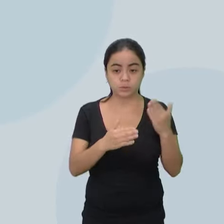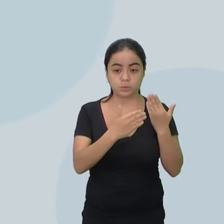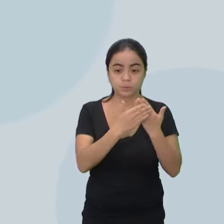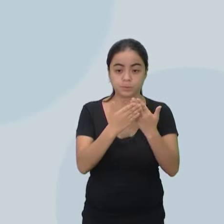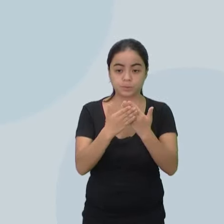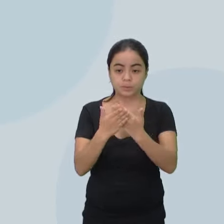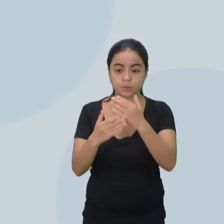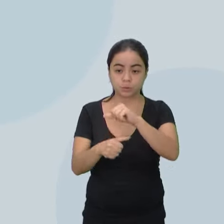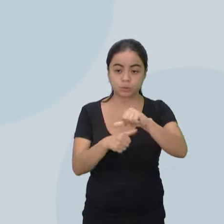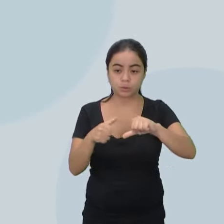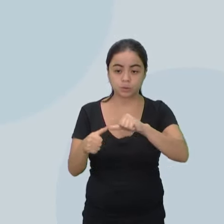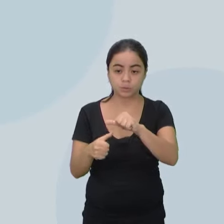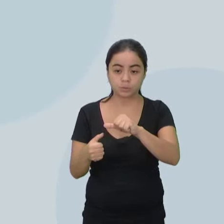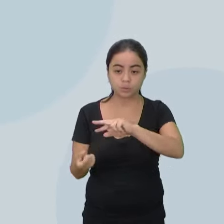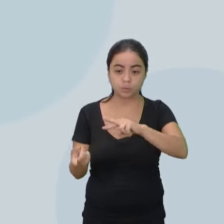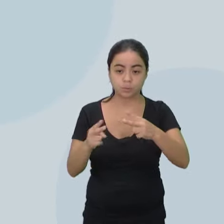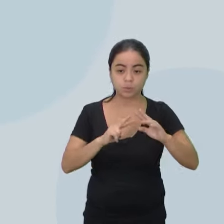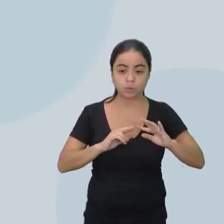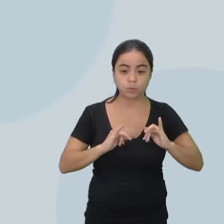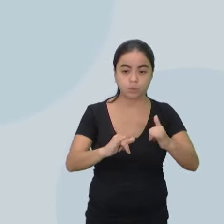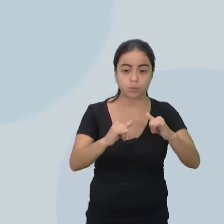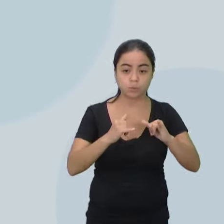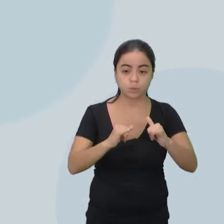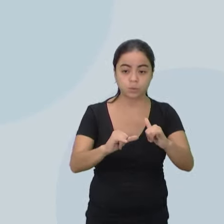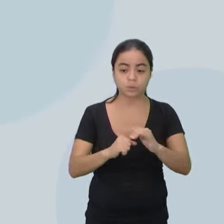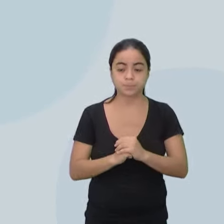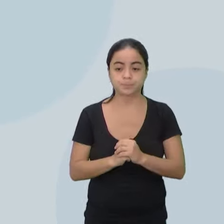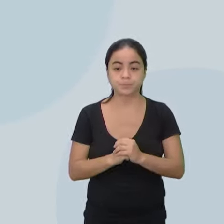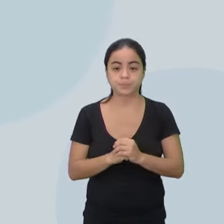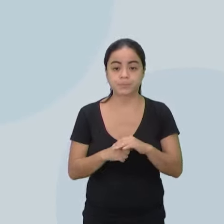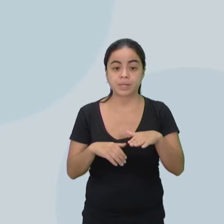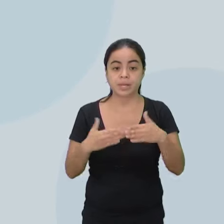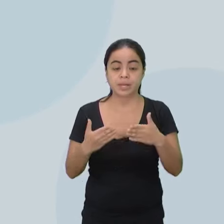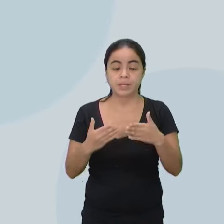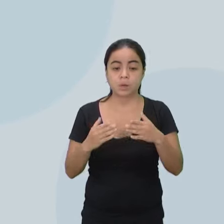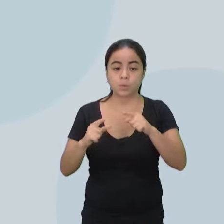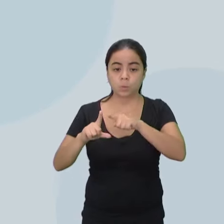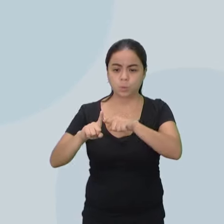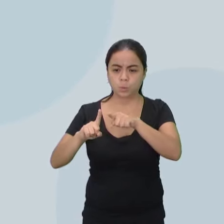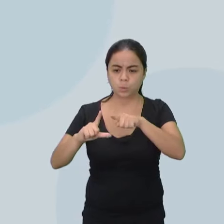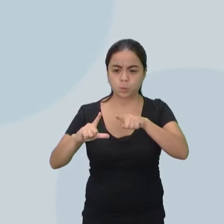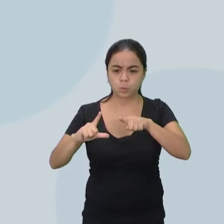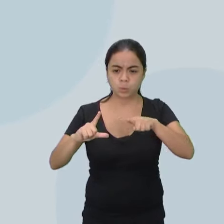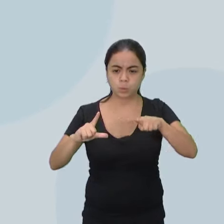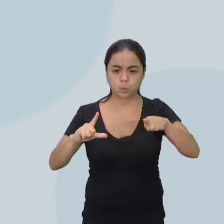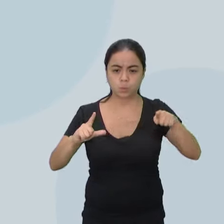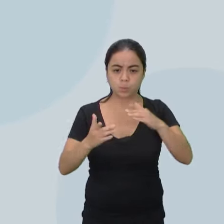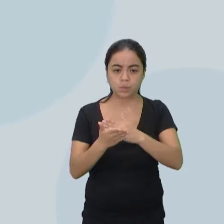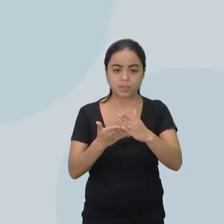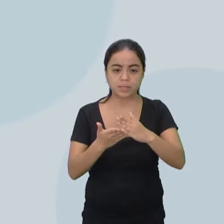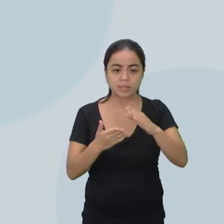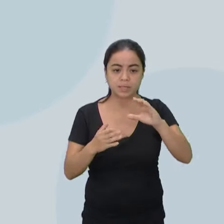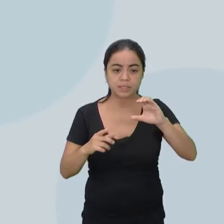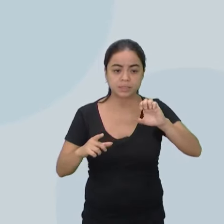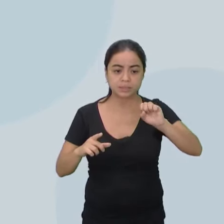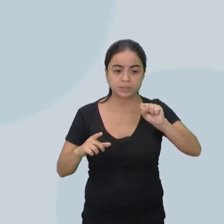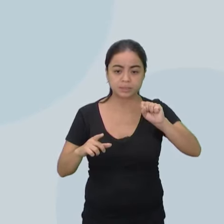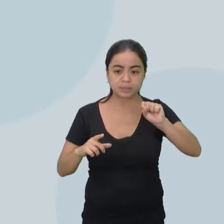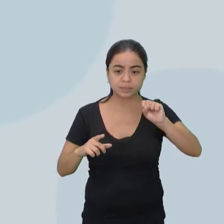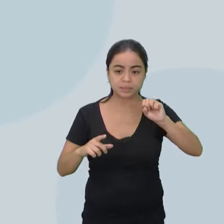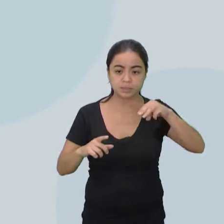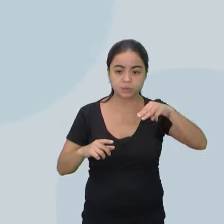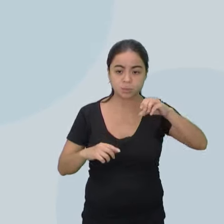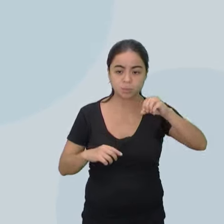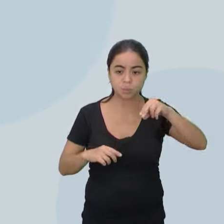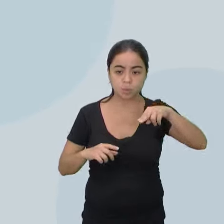de transformação de eletricidade, né? Então, olha lá, ó, o sismógrafo ele funciona a partir do sismômetro, que é um sensor, né?